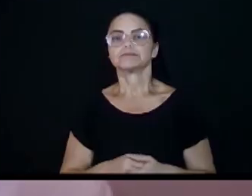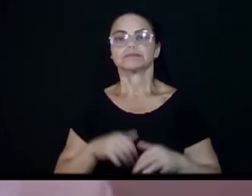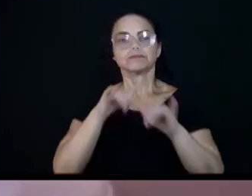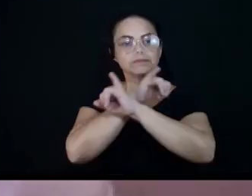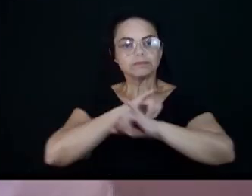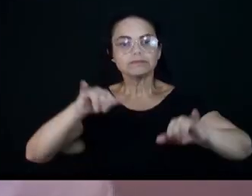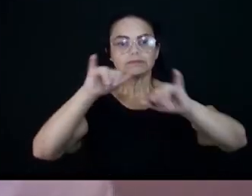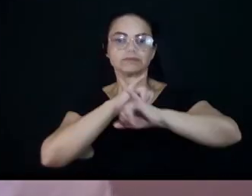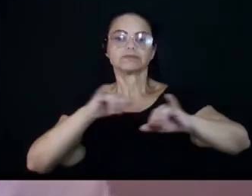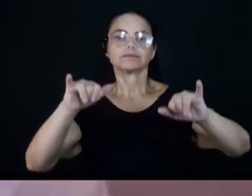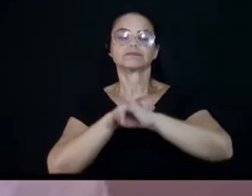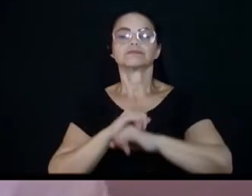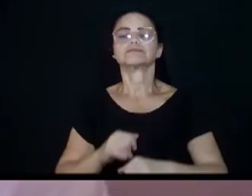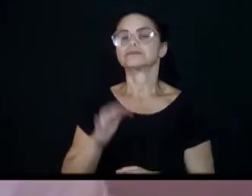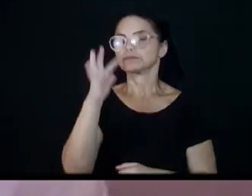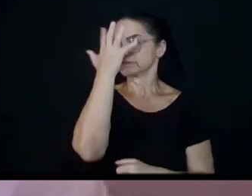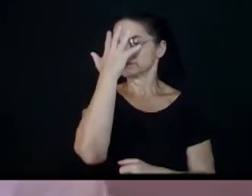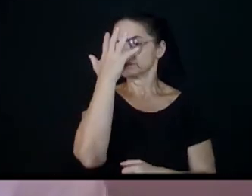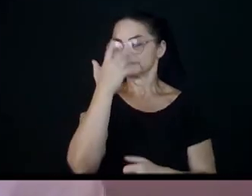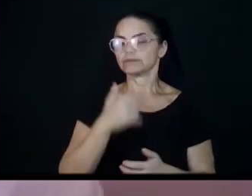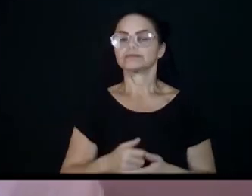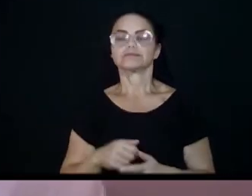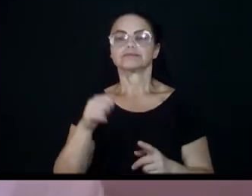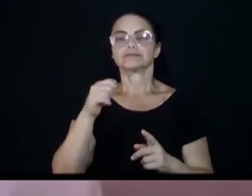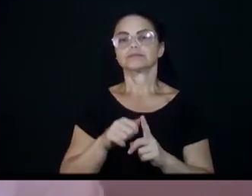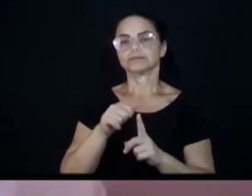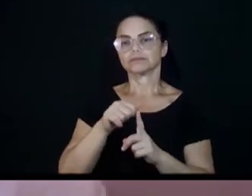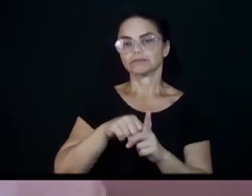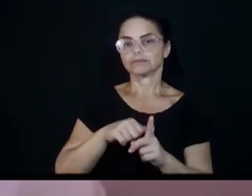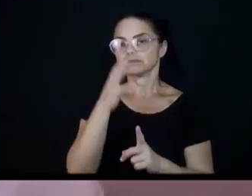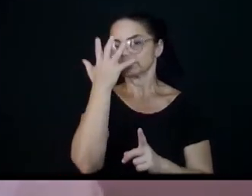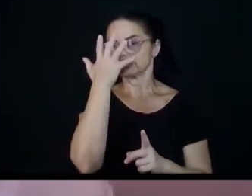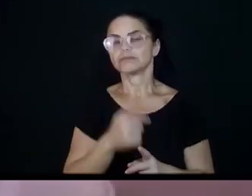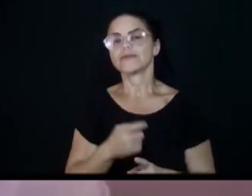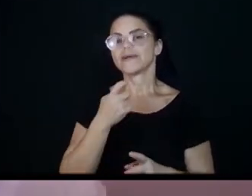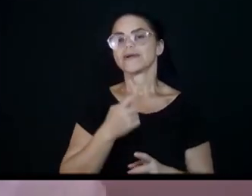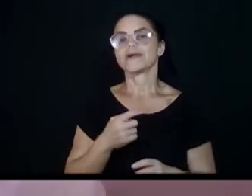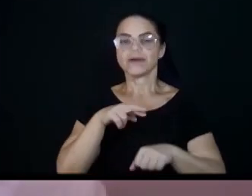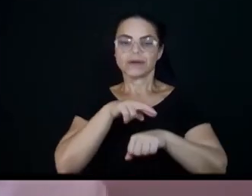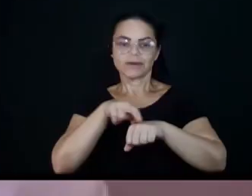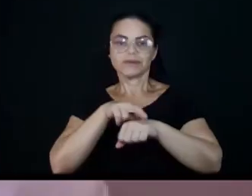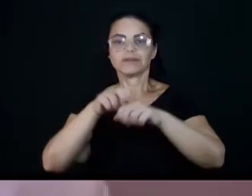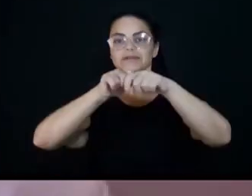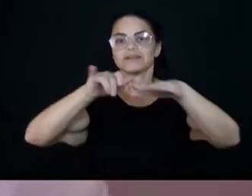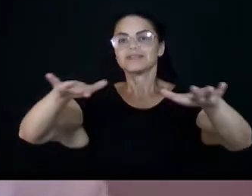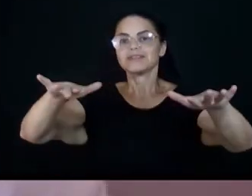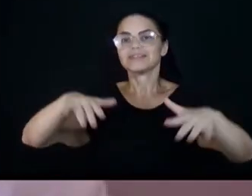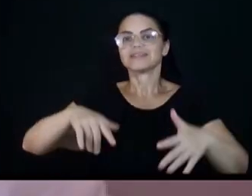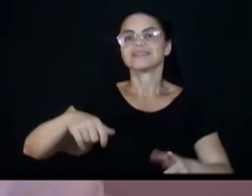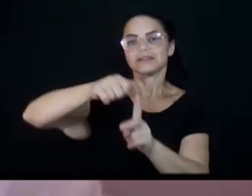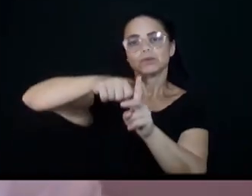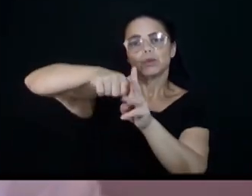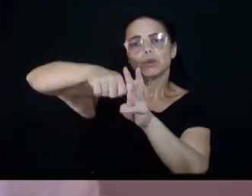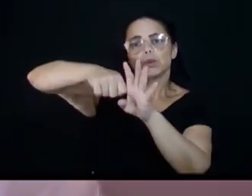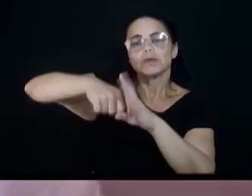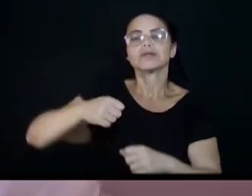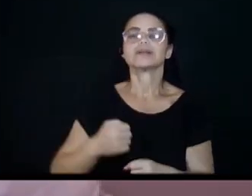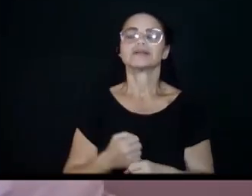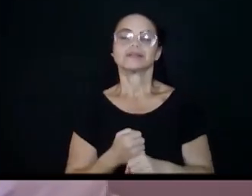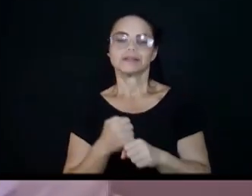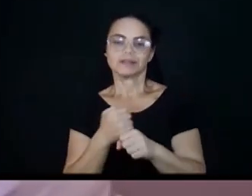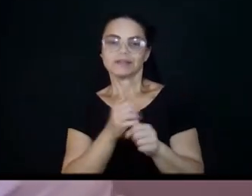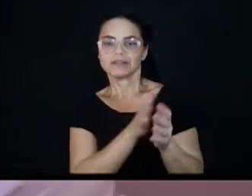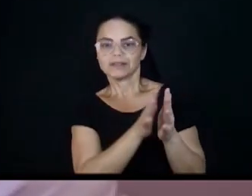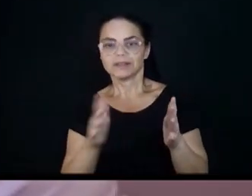Roxo, mas é importante que o Fevereiro Roxo ele se estenda por todos os meses do ano, porque eu sei que cada